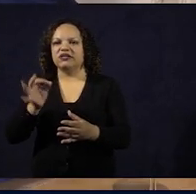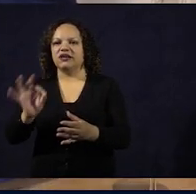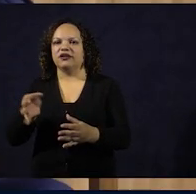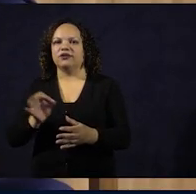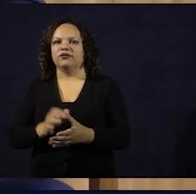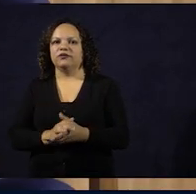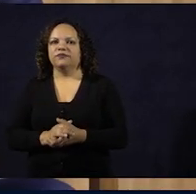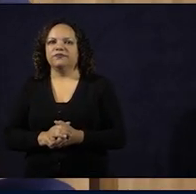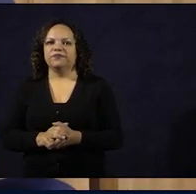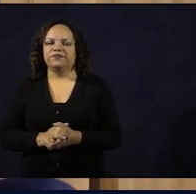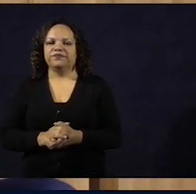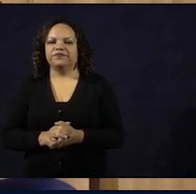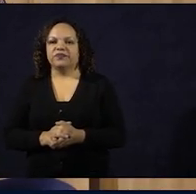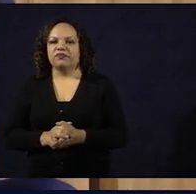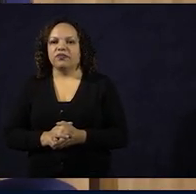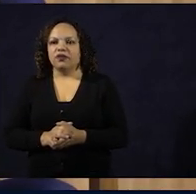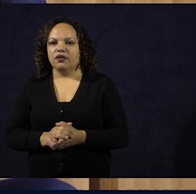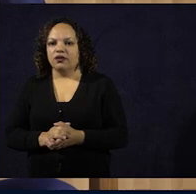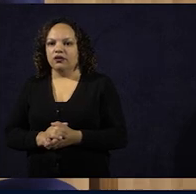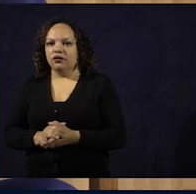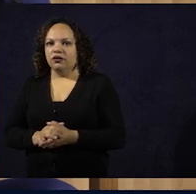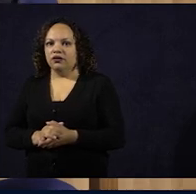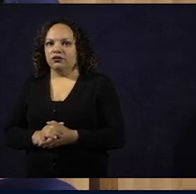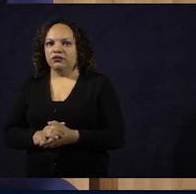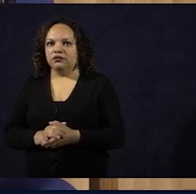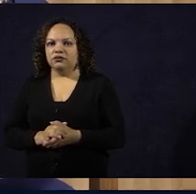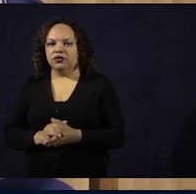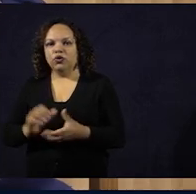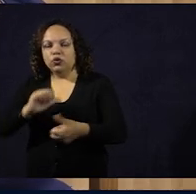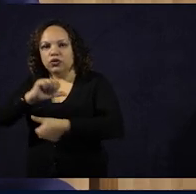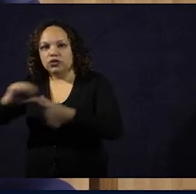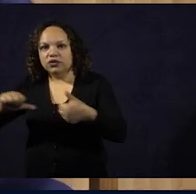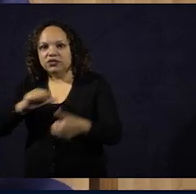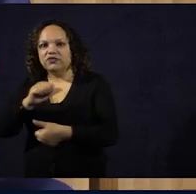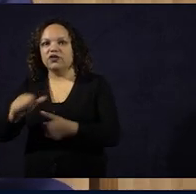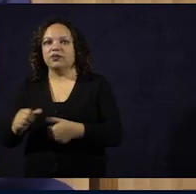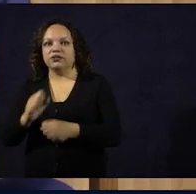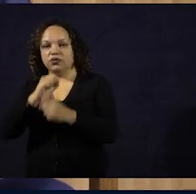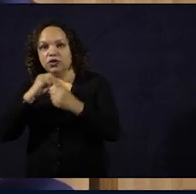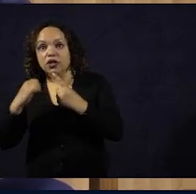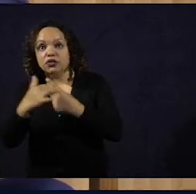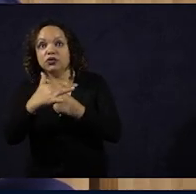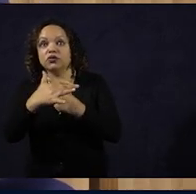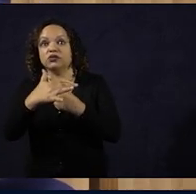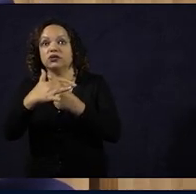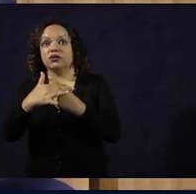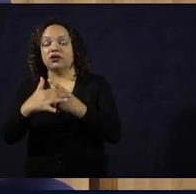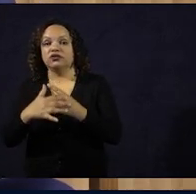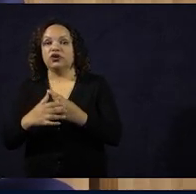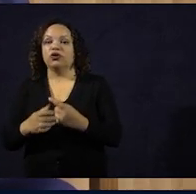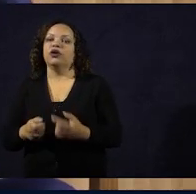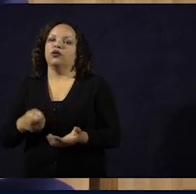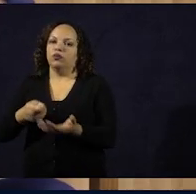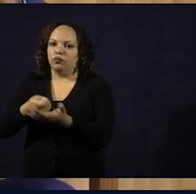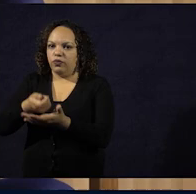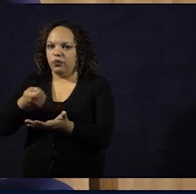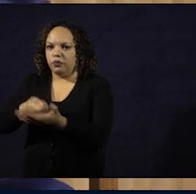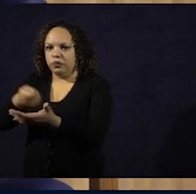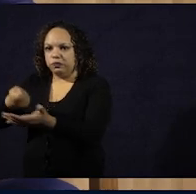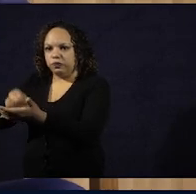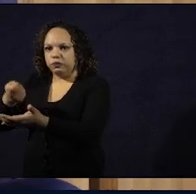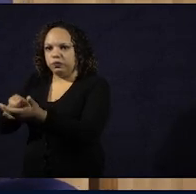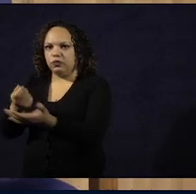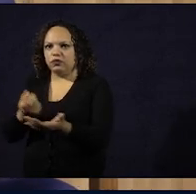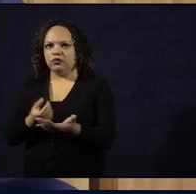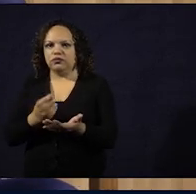que isso a a isso transforma a sociedade é através do investimento e ao invés de uma maneira